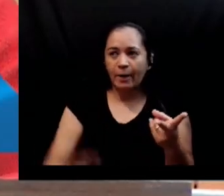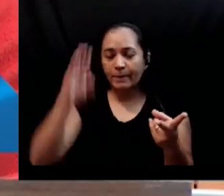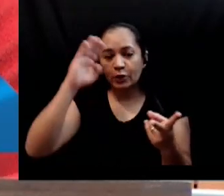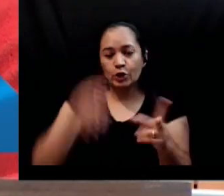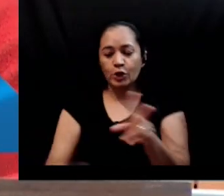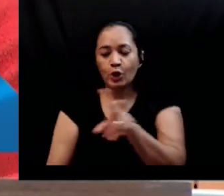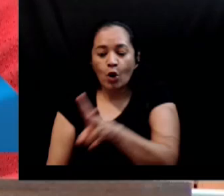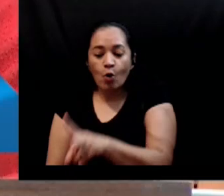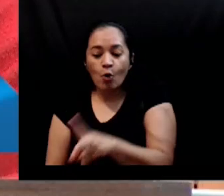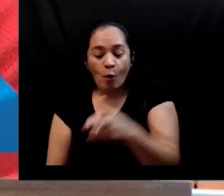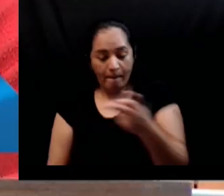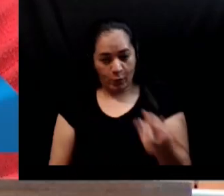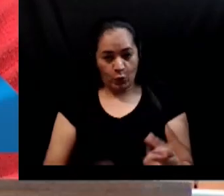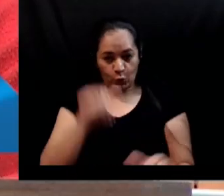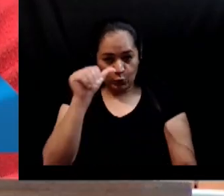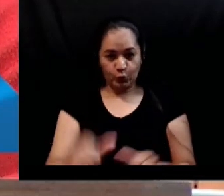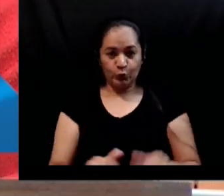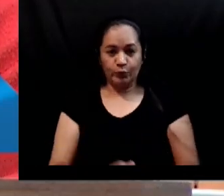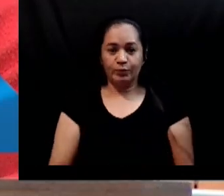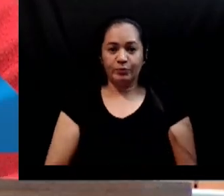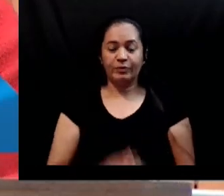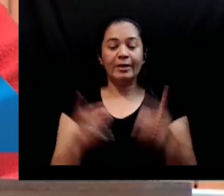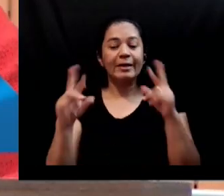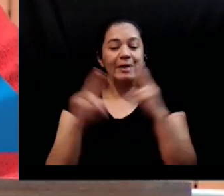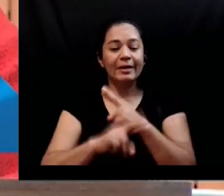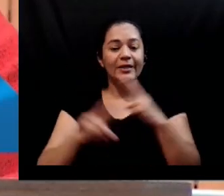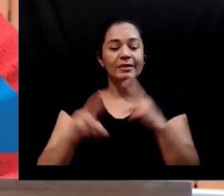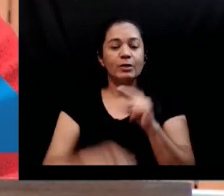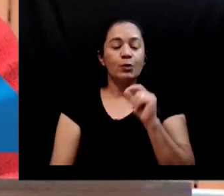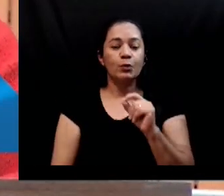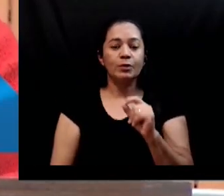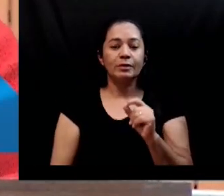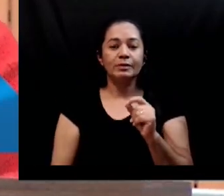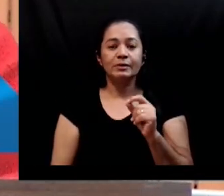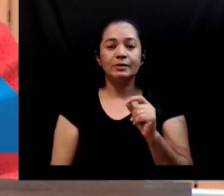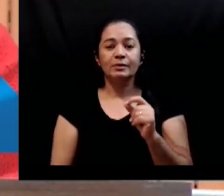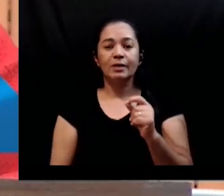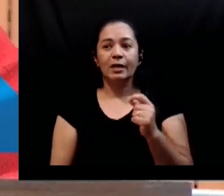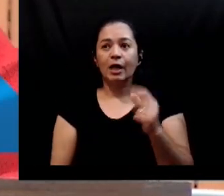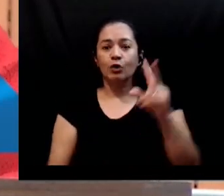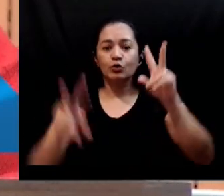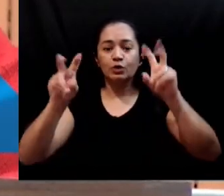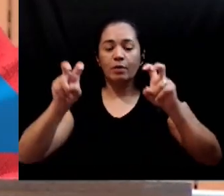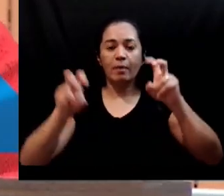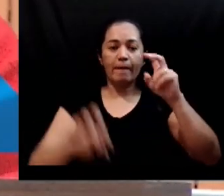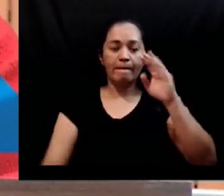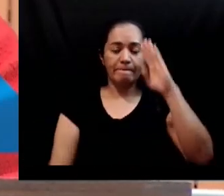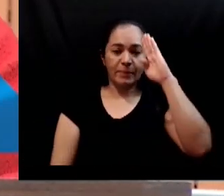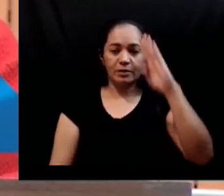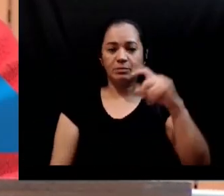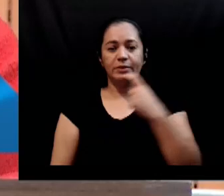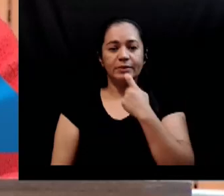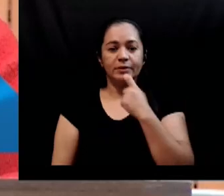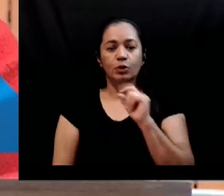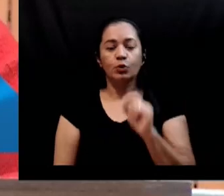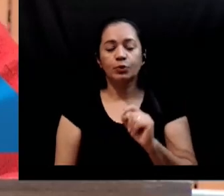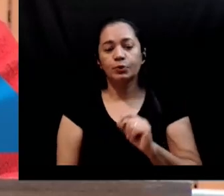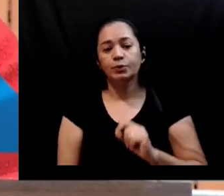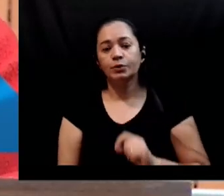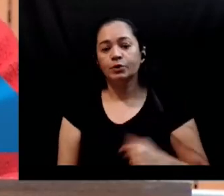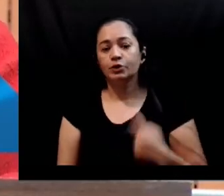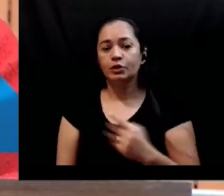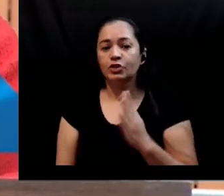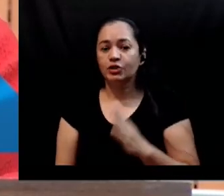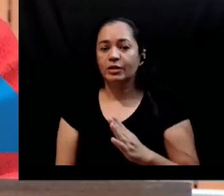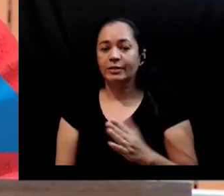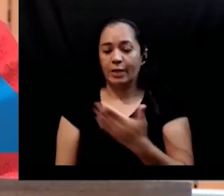municipal com relação às questões principais aqui no município de Campinas. Nós temos um governo